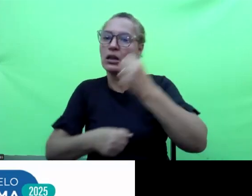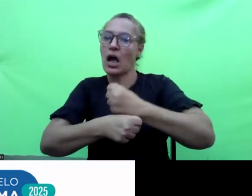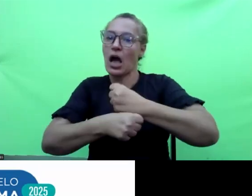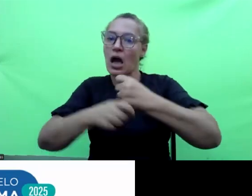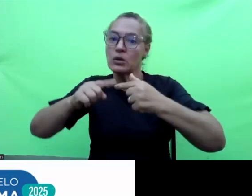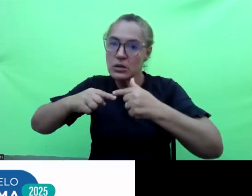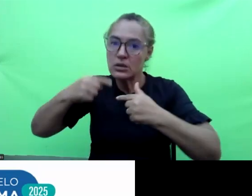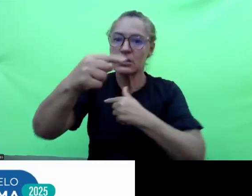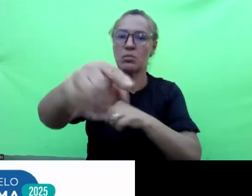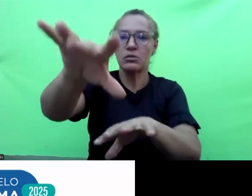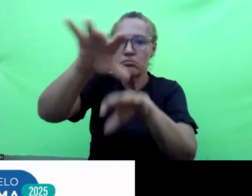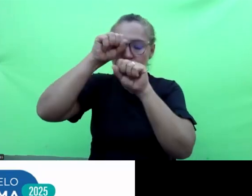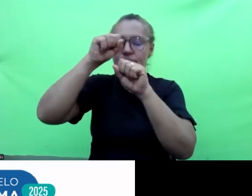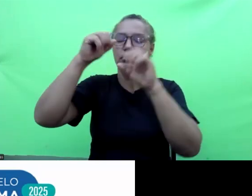difícil, né?